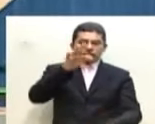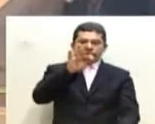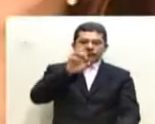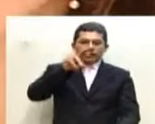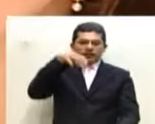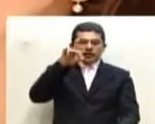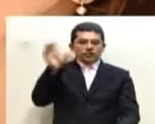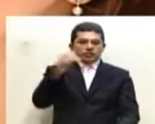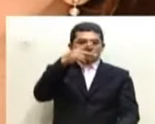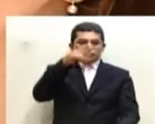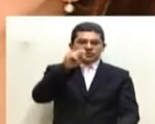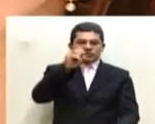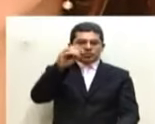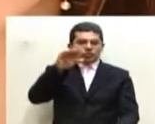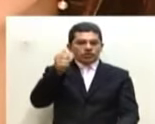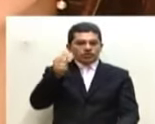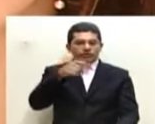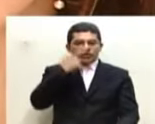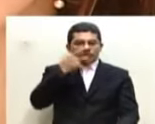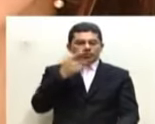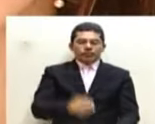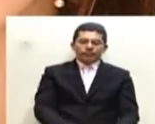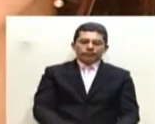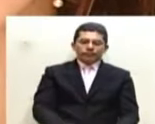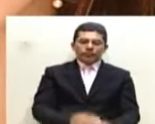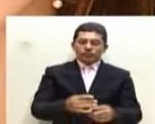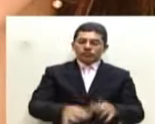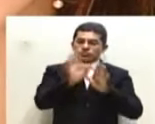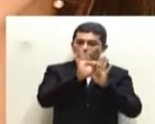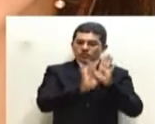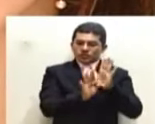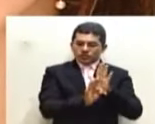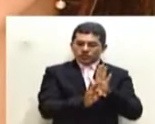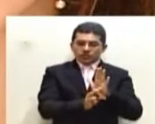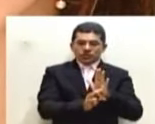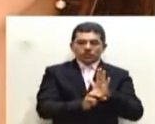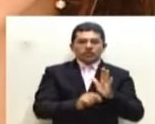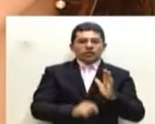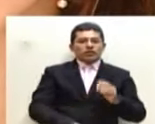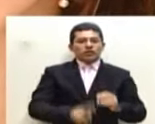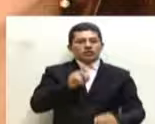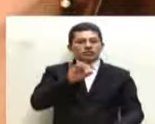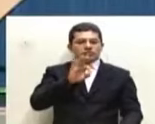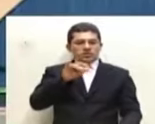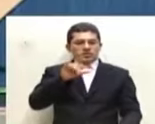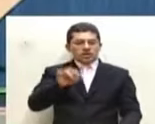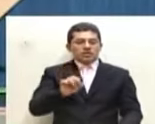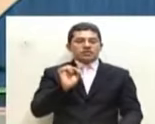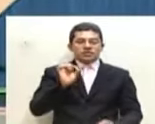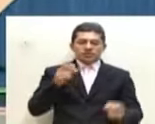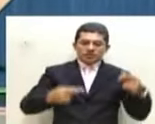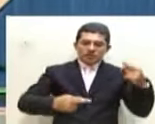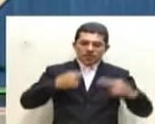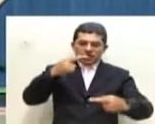disse certa vez, num texto chamado A Inutilidade das Guerras e Revoluções: